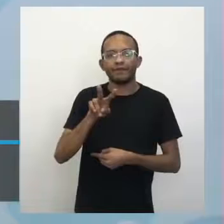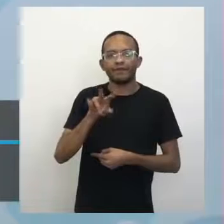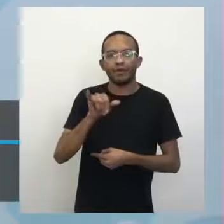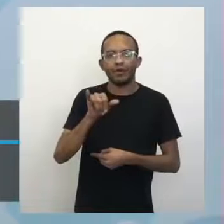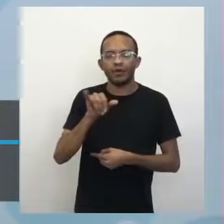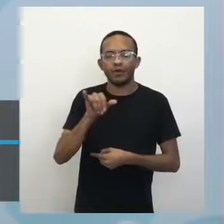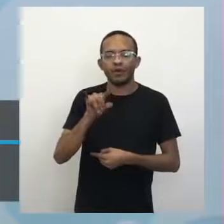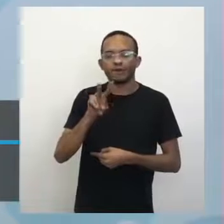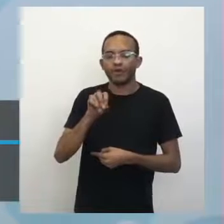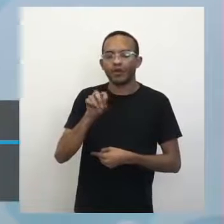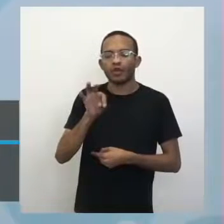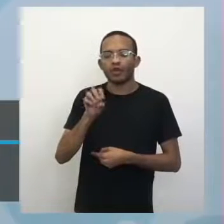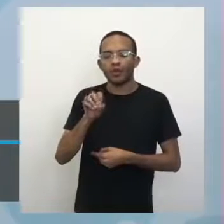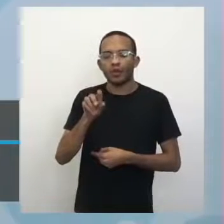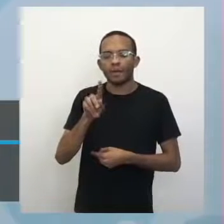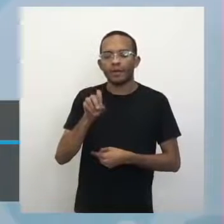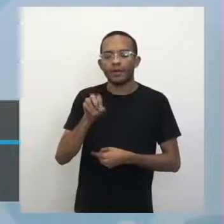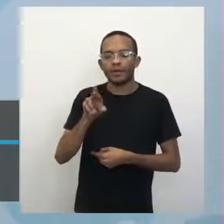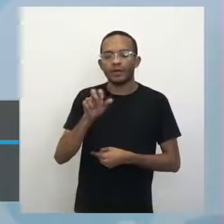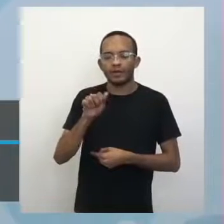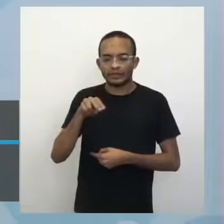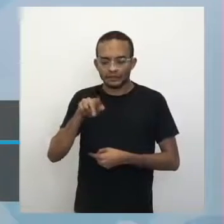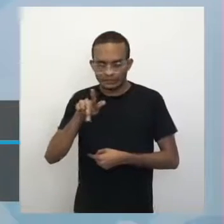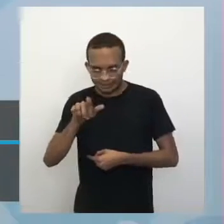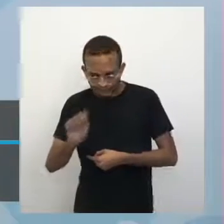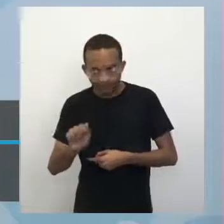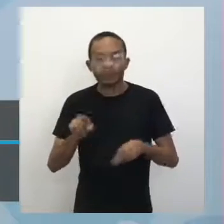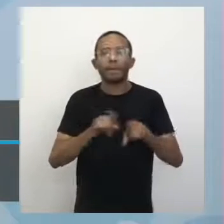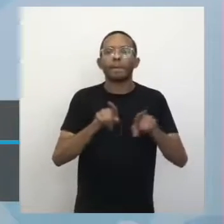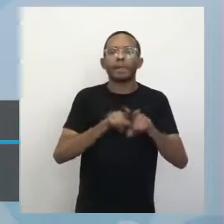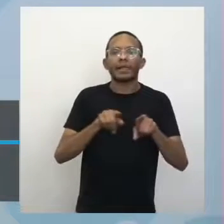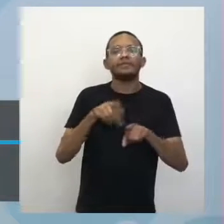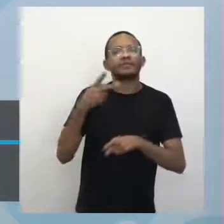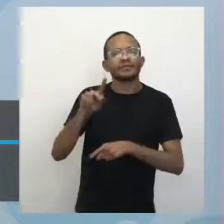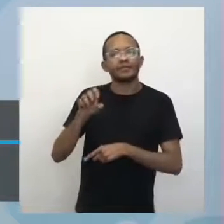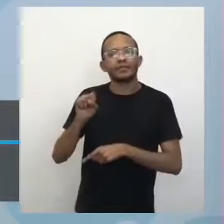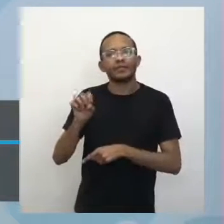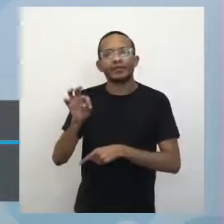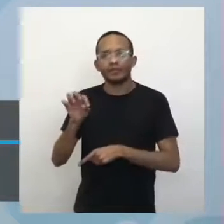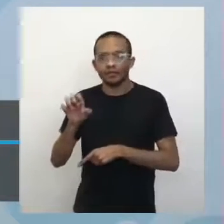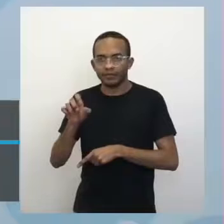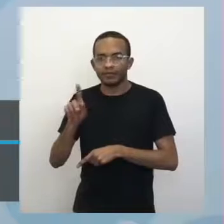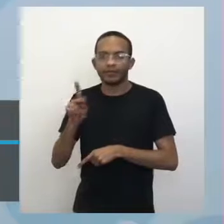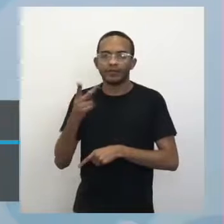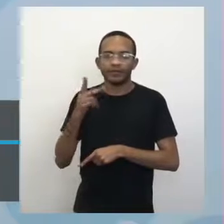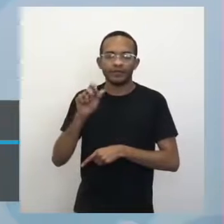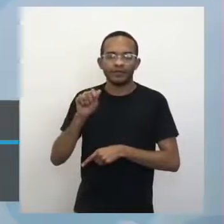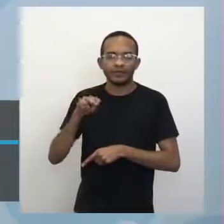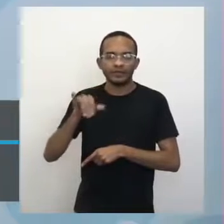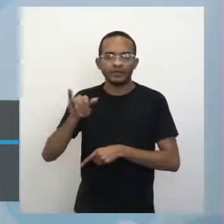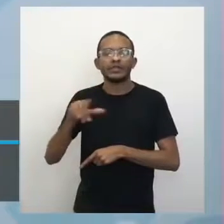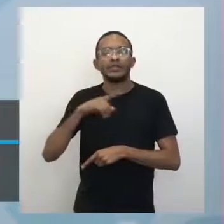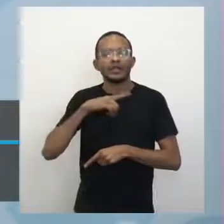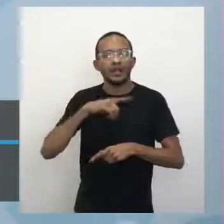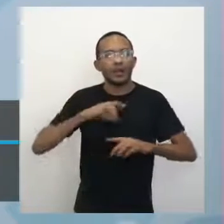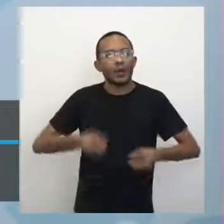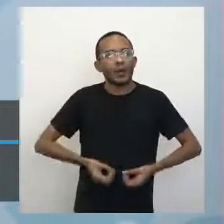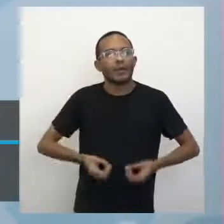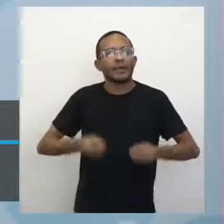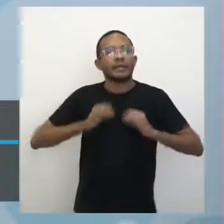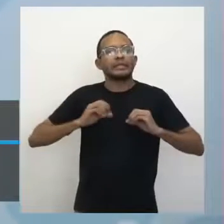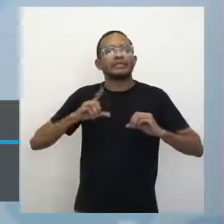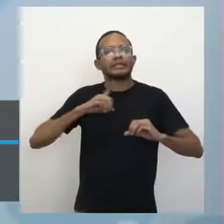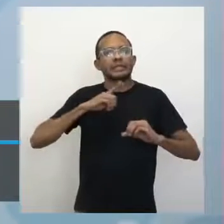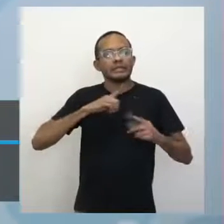essa galera, olha só, a Stephanie também está aqui participando, ó. O gameta contém toda a informação genética